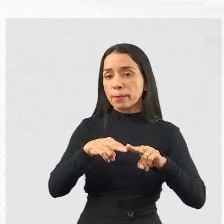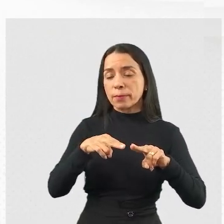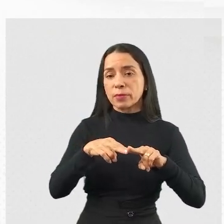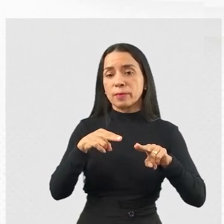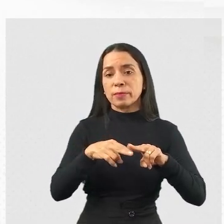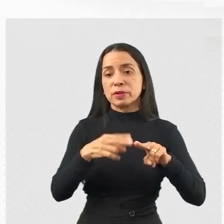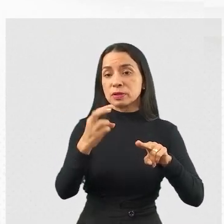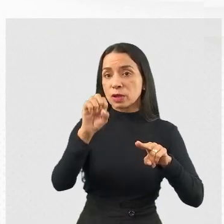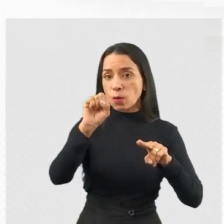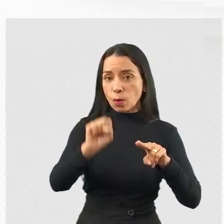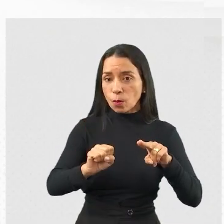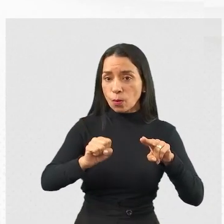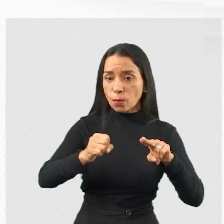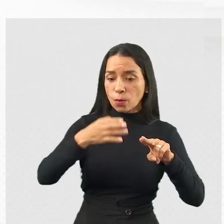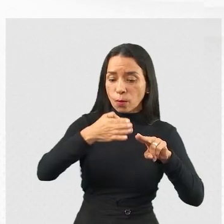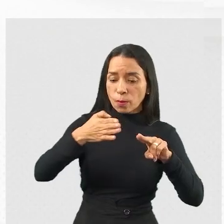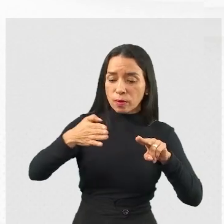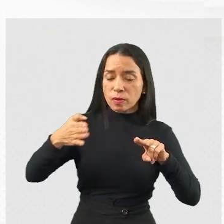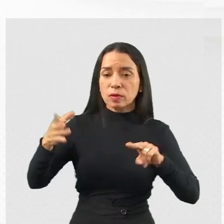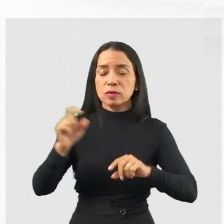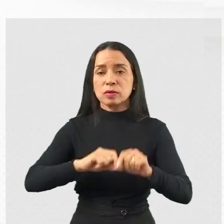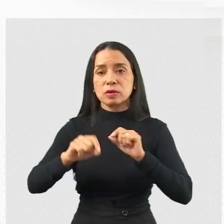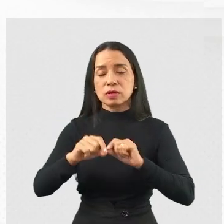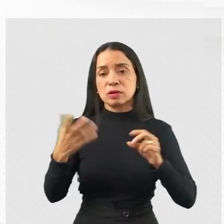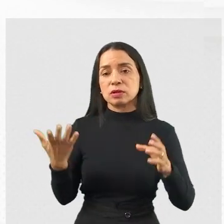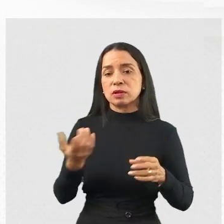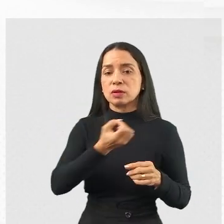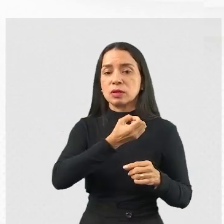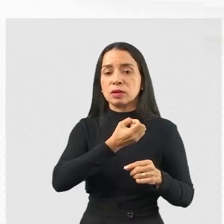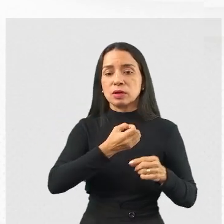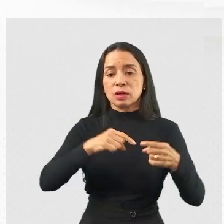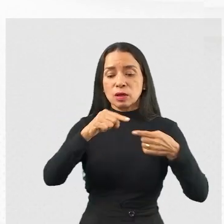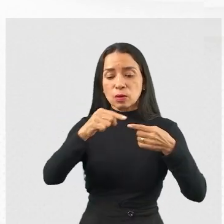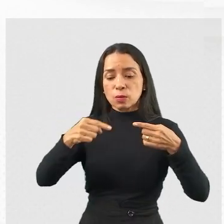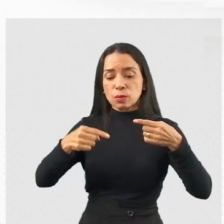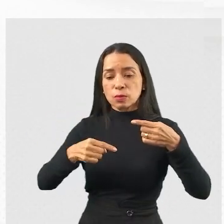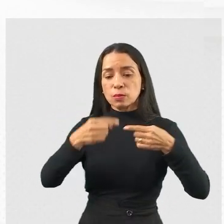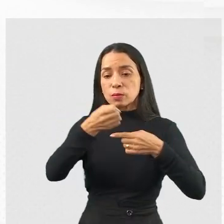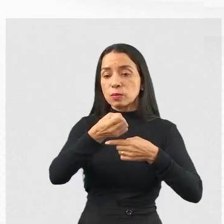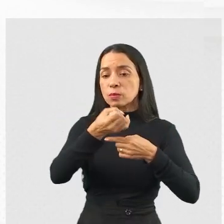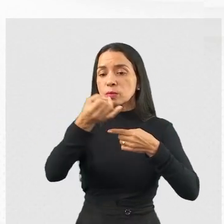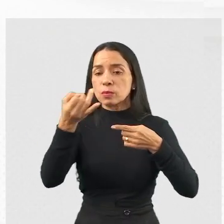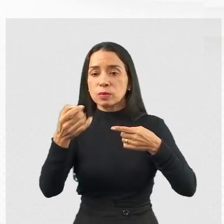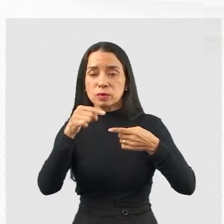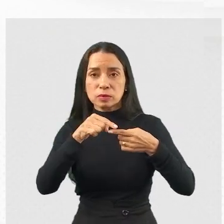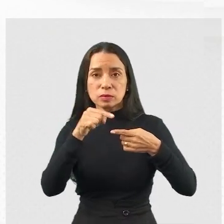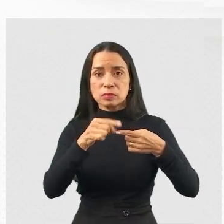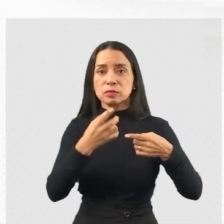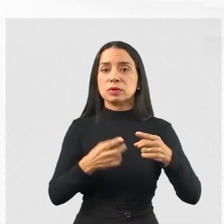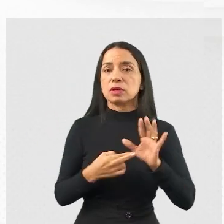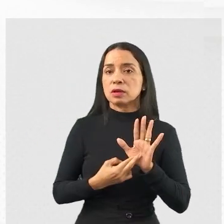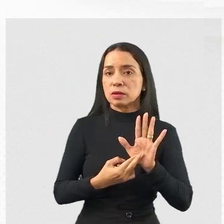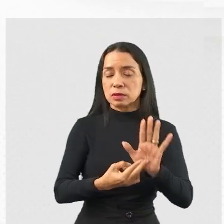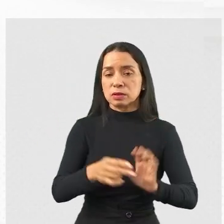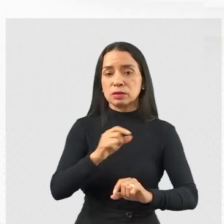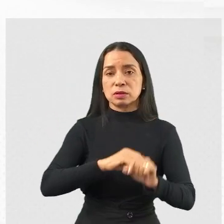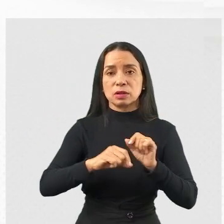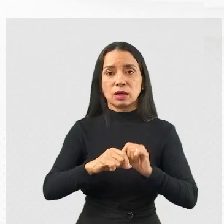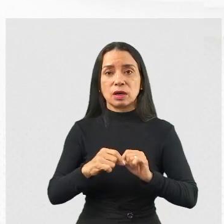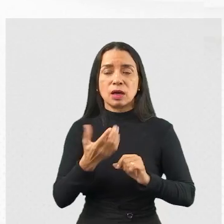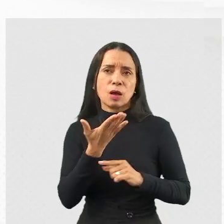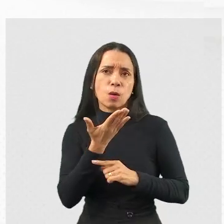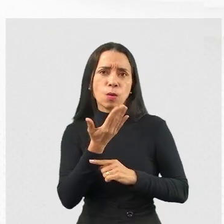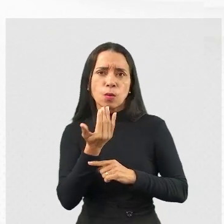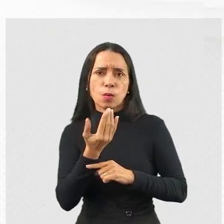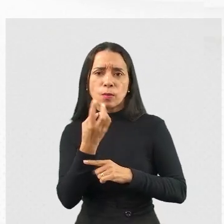esse 8 ficaria no denominador. E o numerador é aquela quantidade que você quer representar. Ah, eu comi 3 fatias.